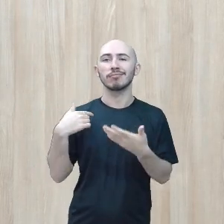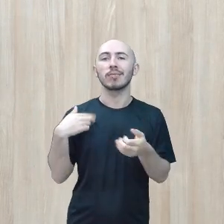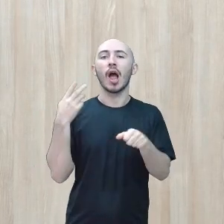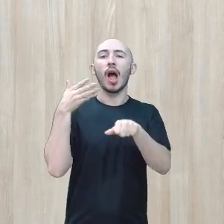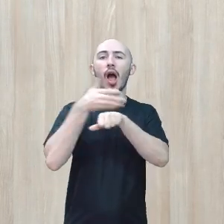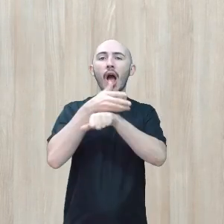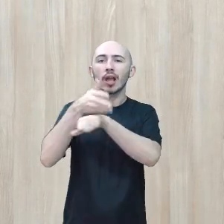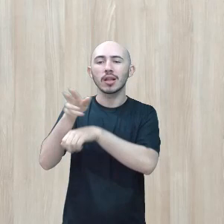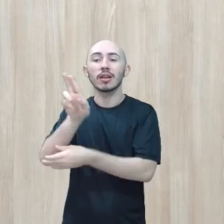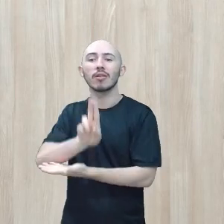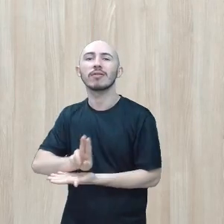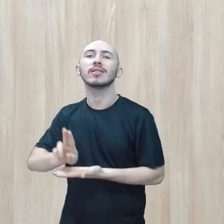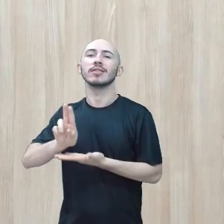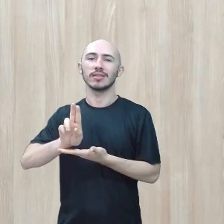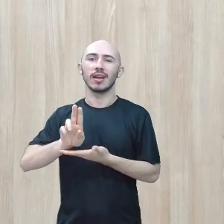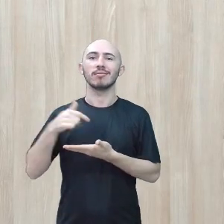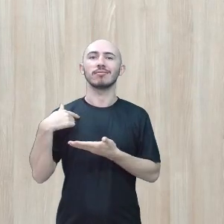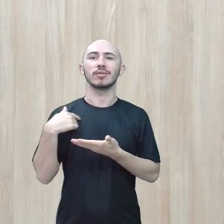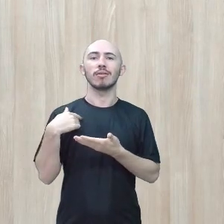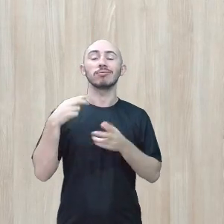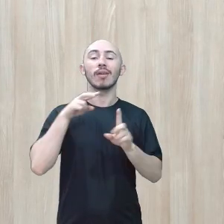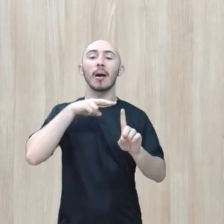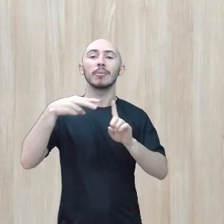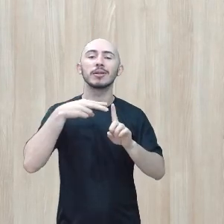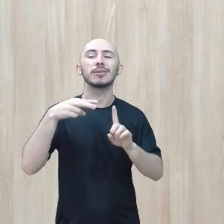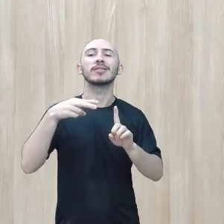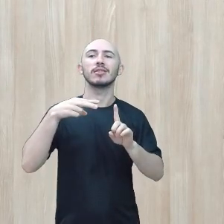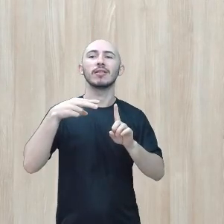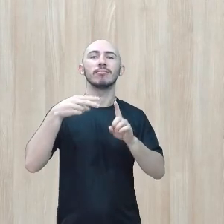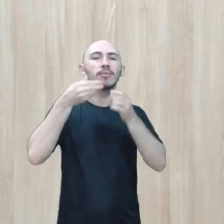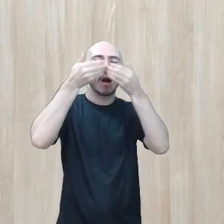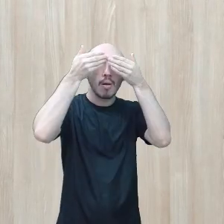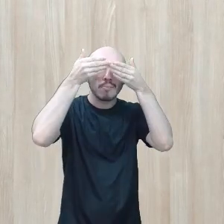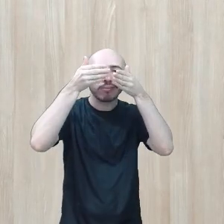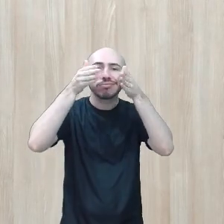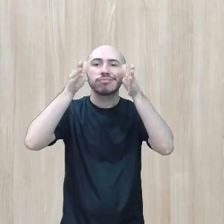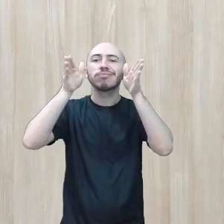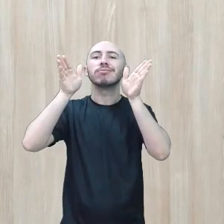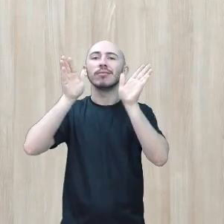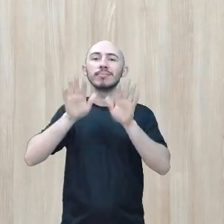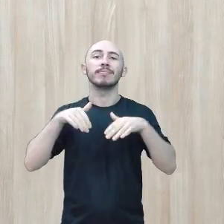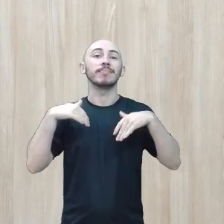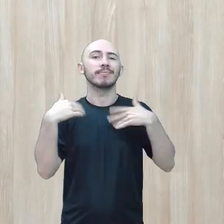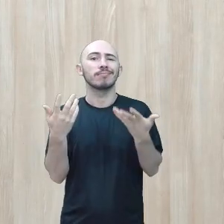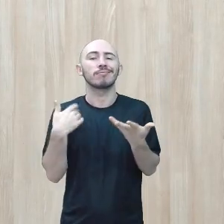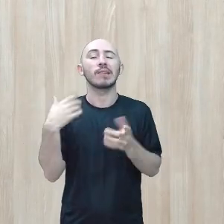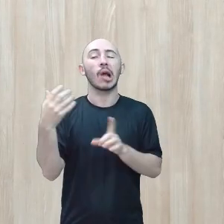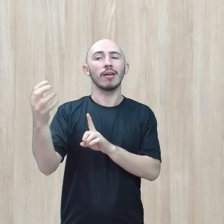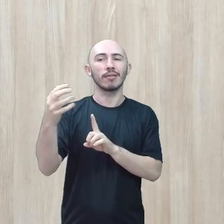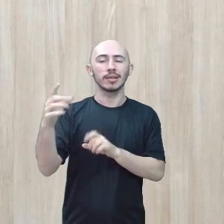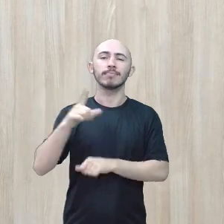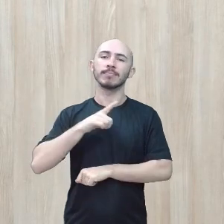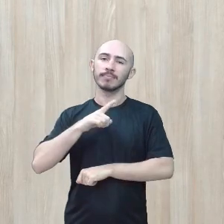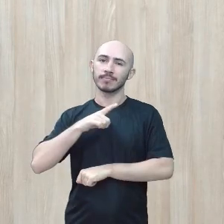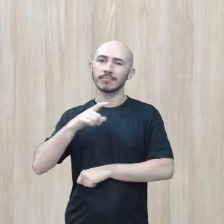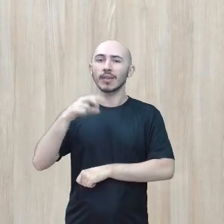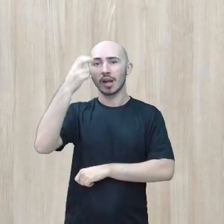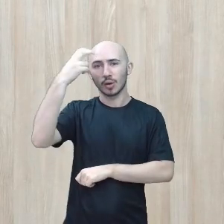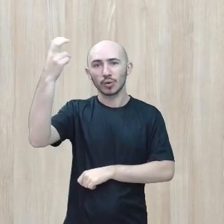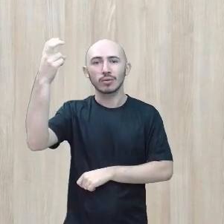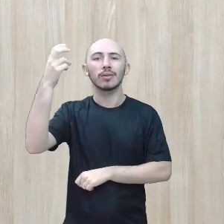mundo, a sua visão de mundo ela expande, né? E ainda assim, sofrendo as influências da